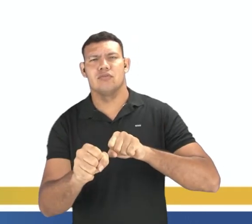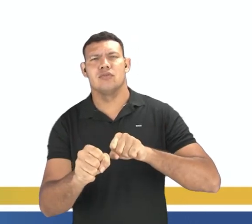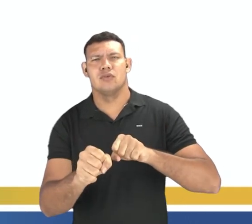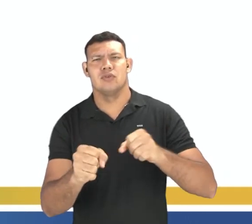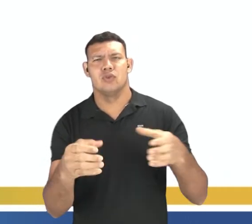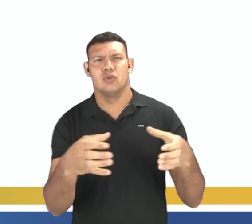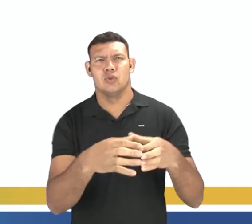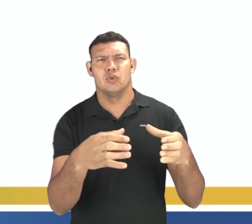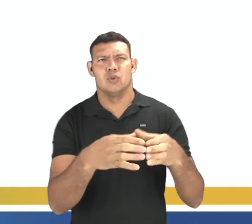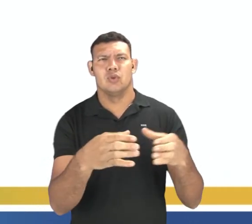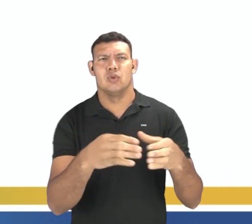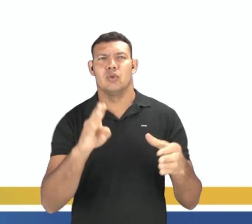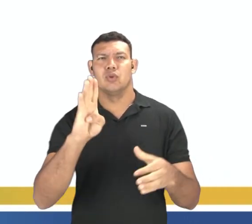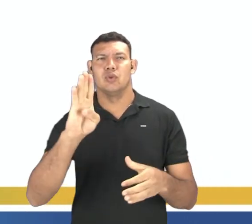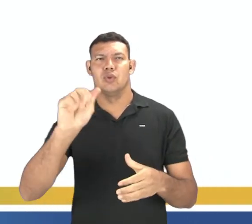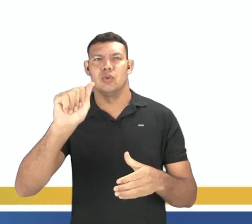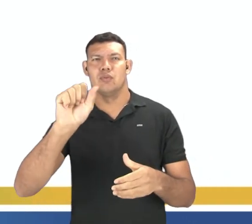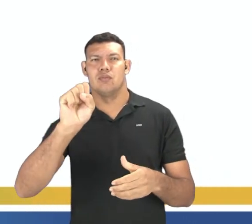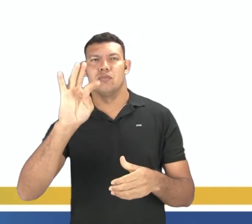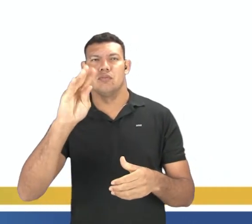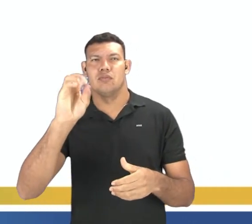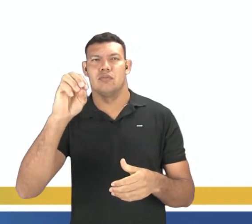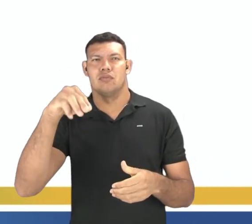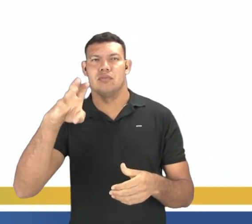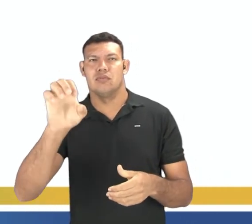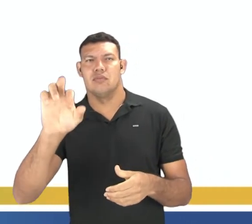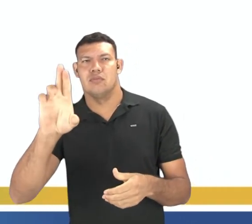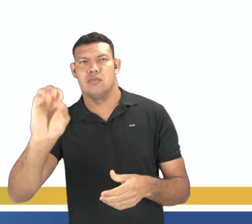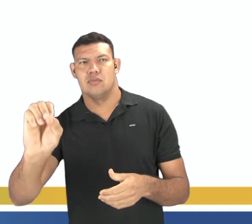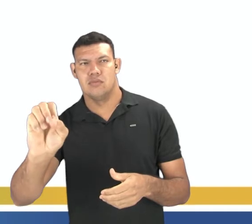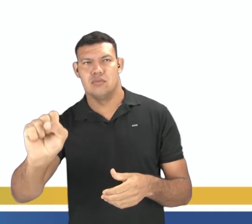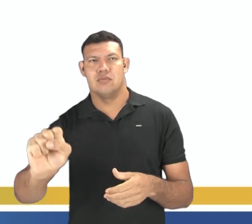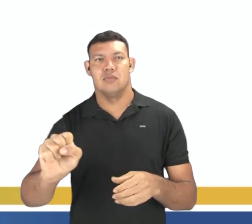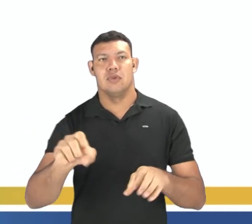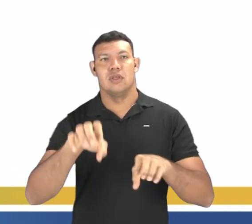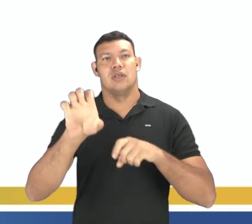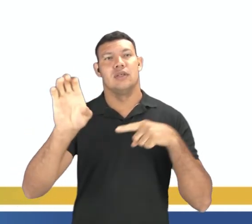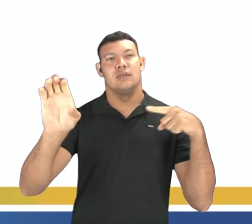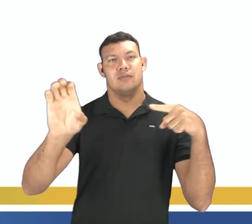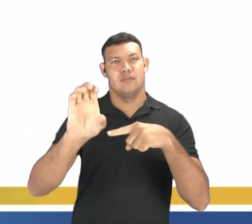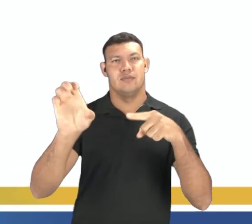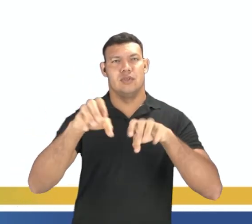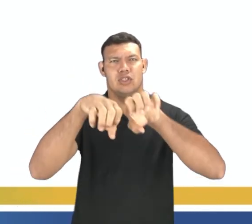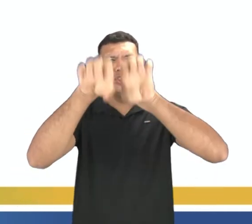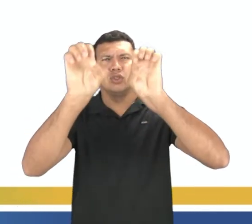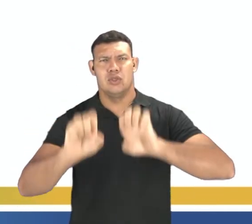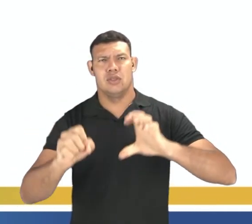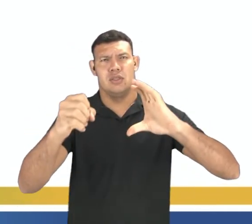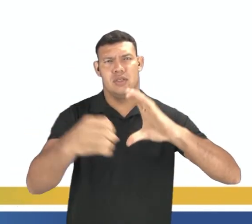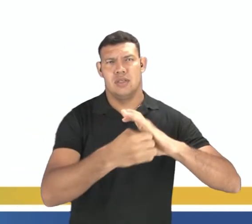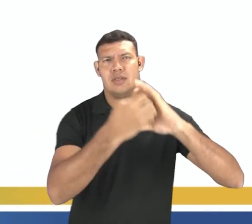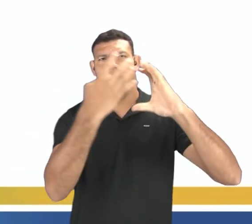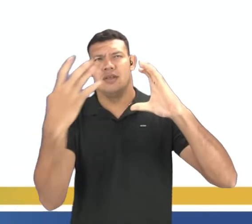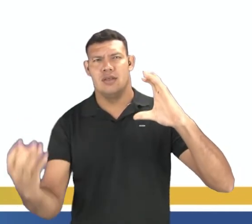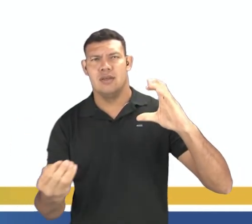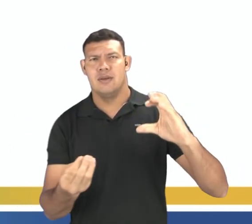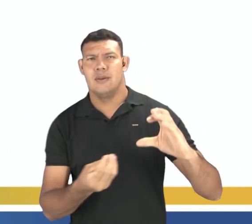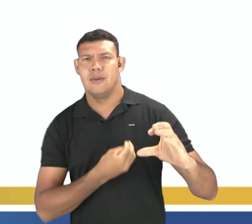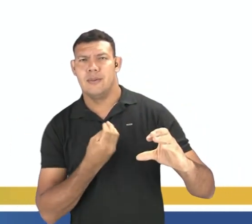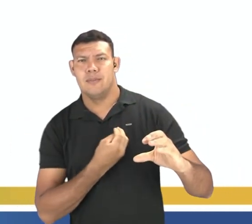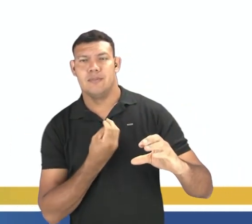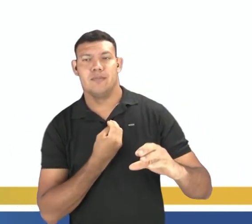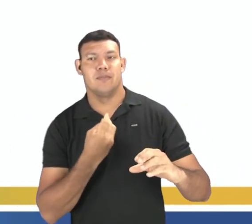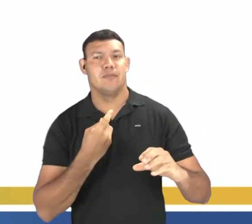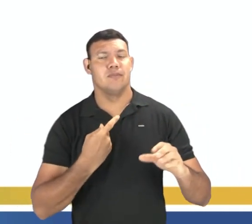presença de placa neural, suco neural e tubo neural. D. Estrutura em que já é